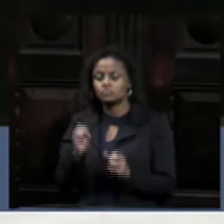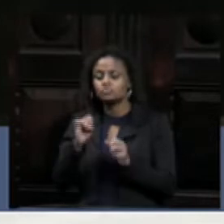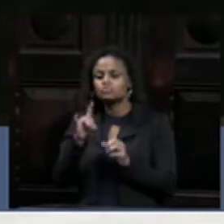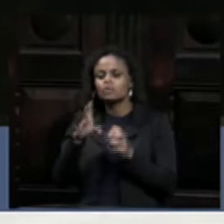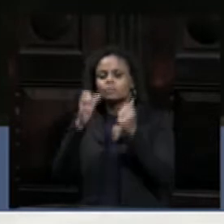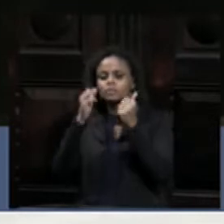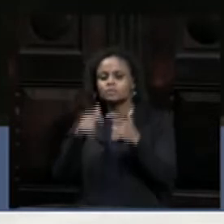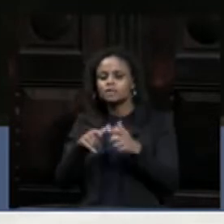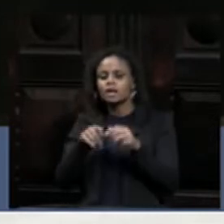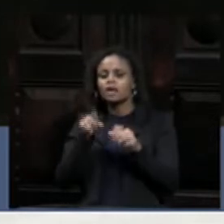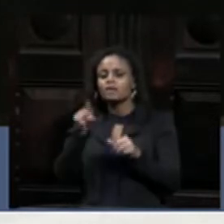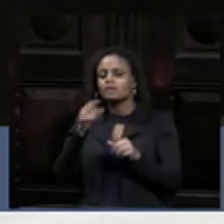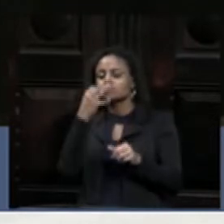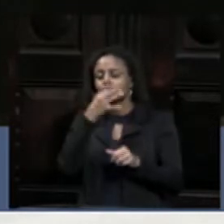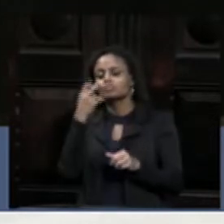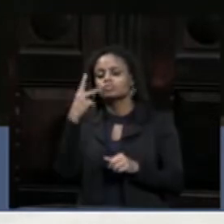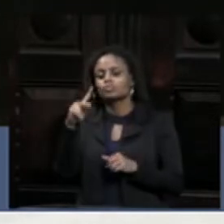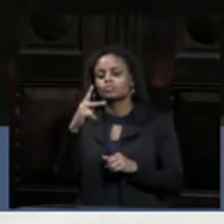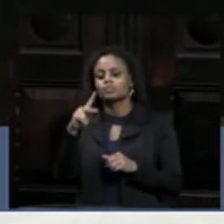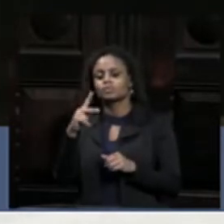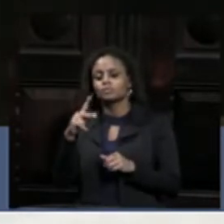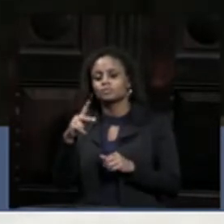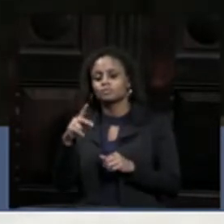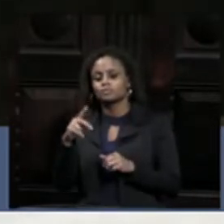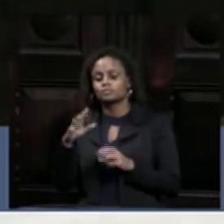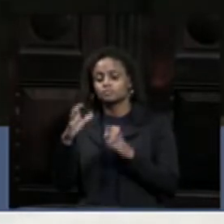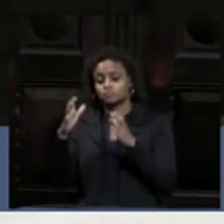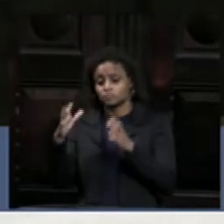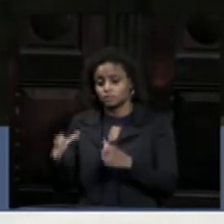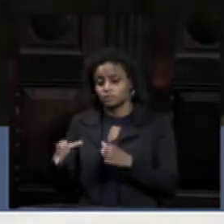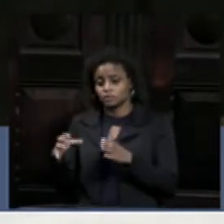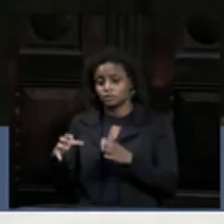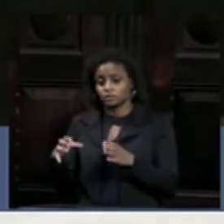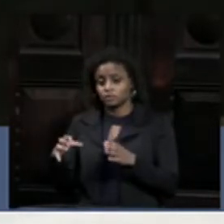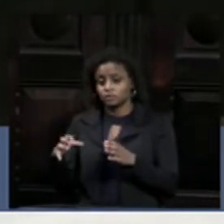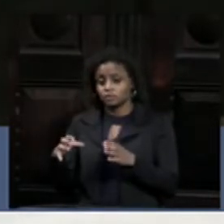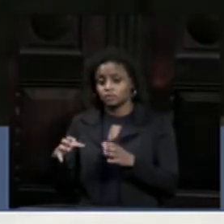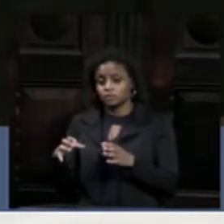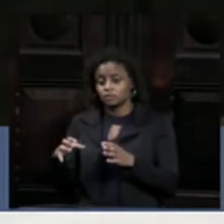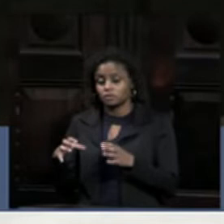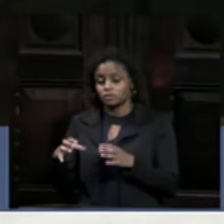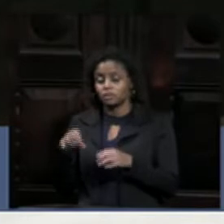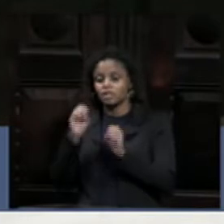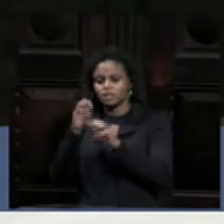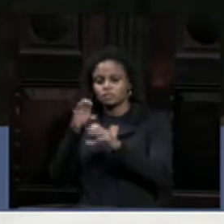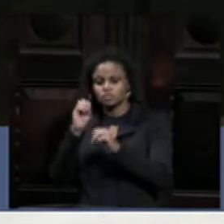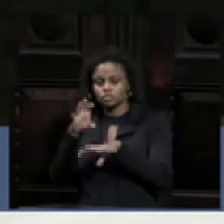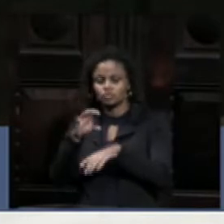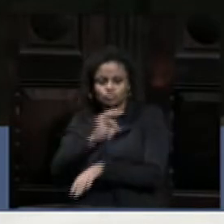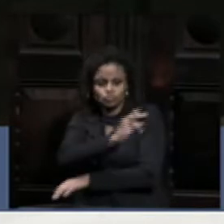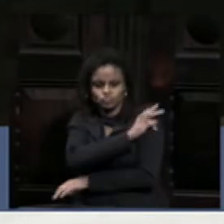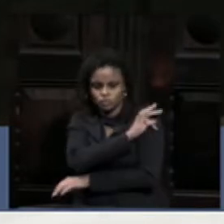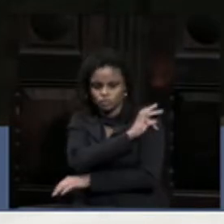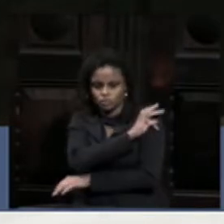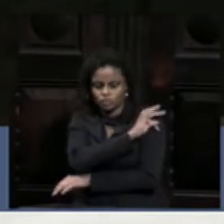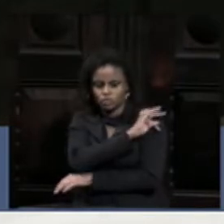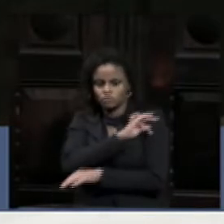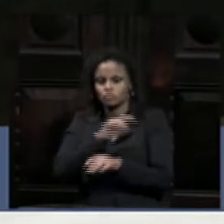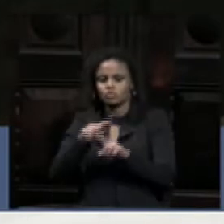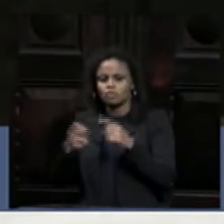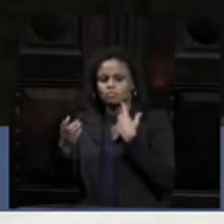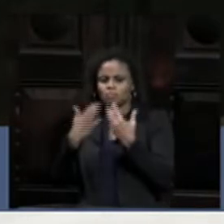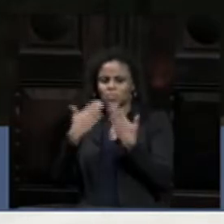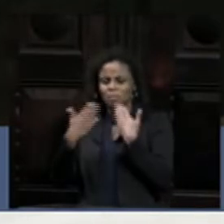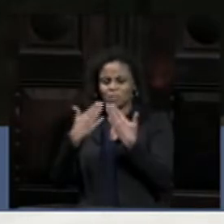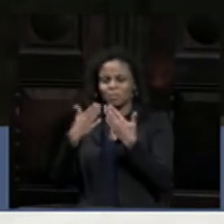estamos aprovando agora, a questão do ensino profissionalizante foi muito bem debatido com a aquiescência